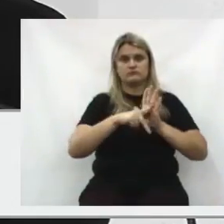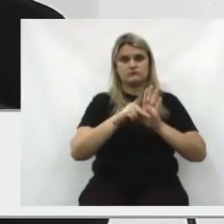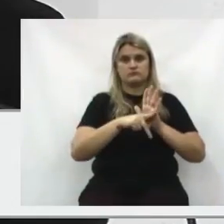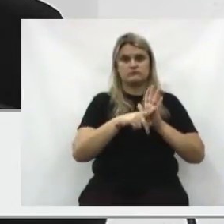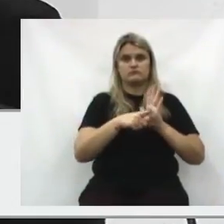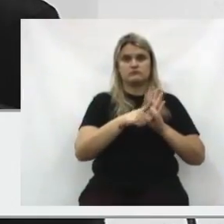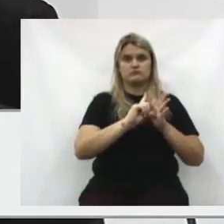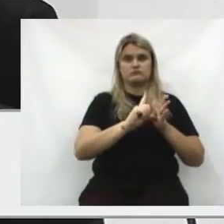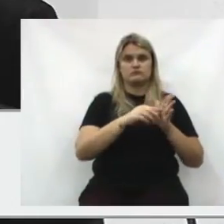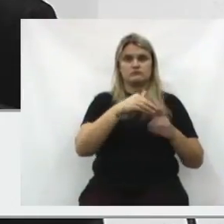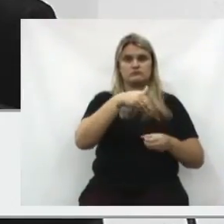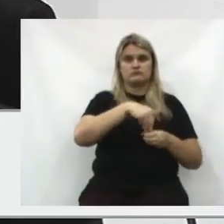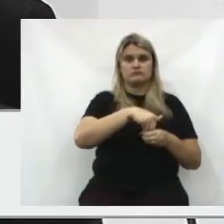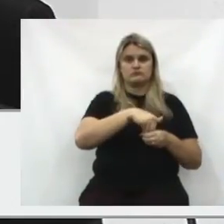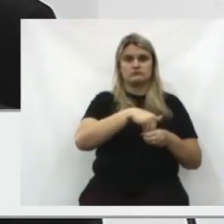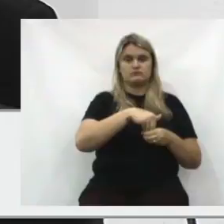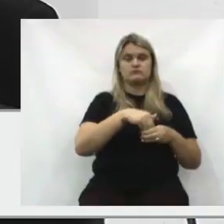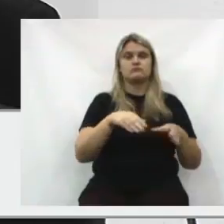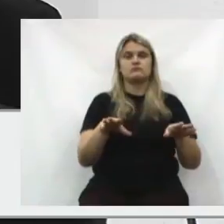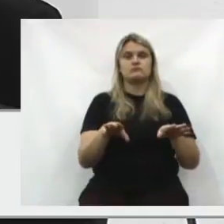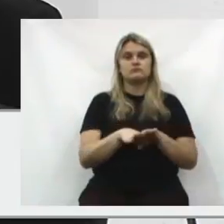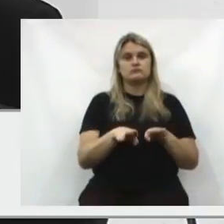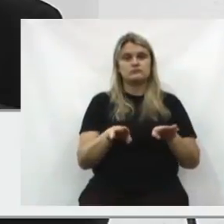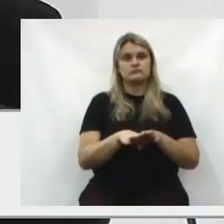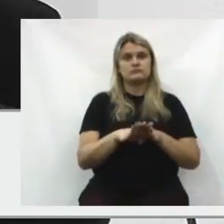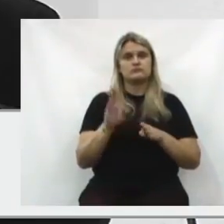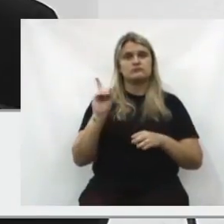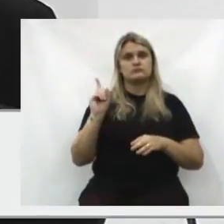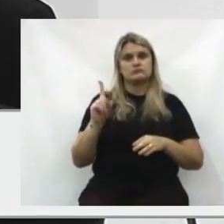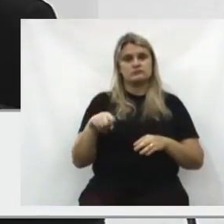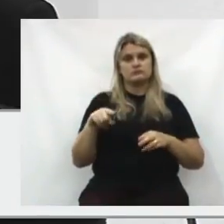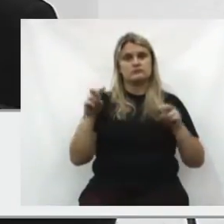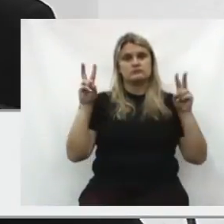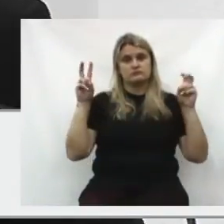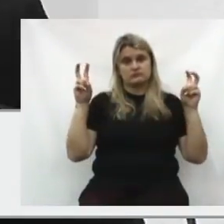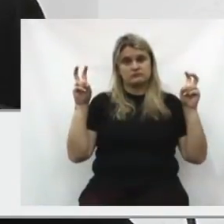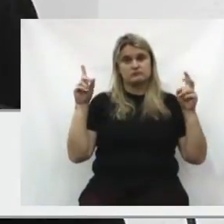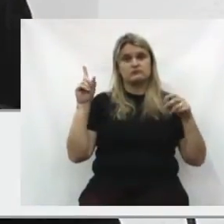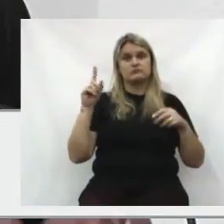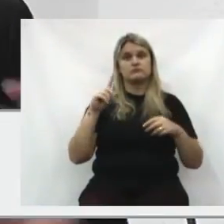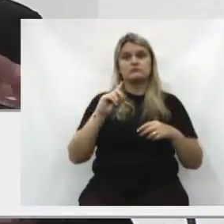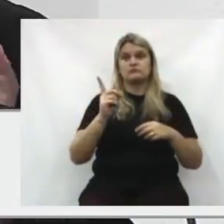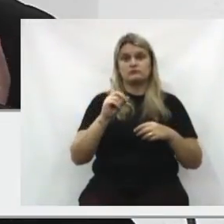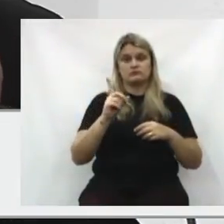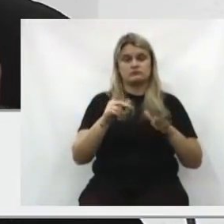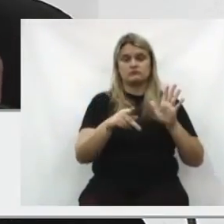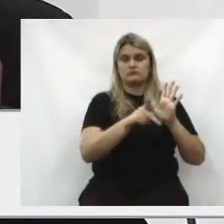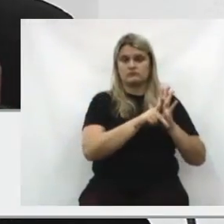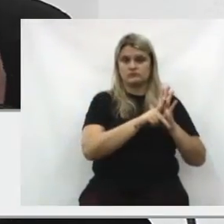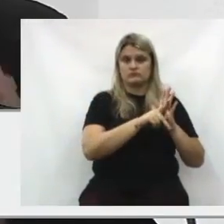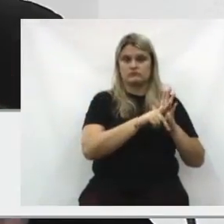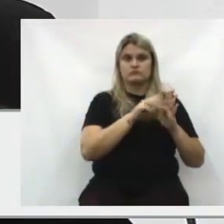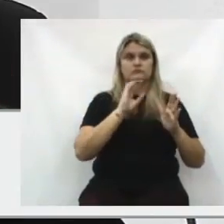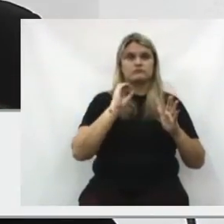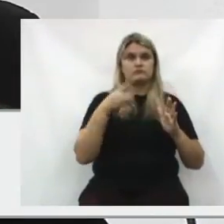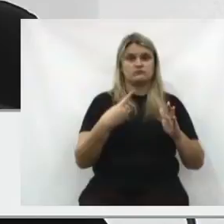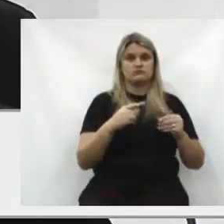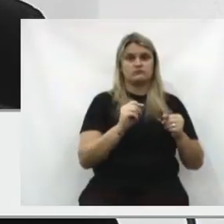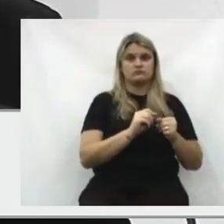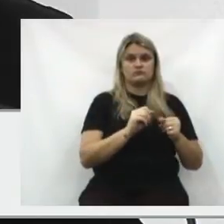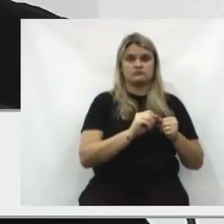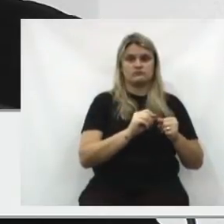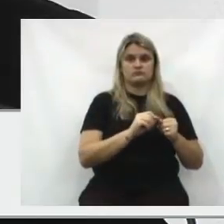para os devidos pareceres antes das votações. Também seria, entre aspas, uma não